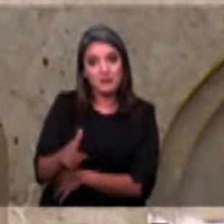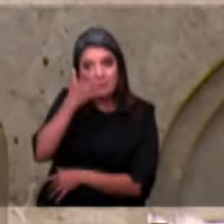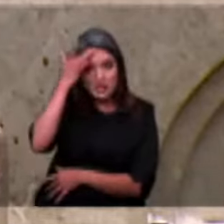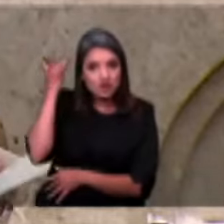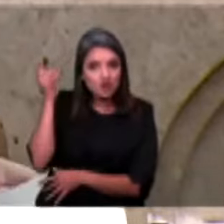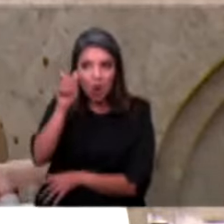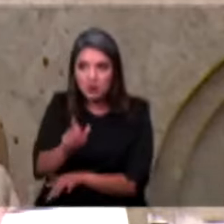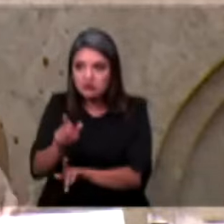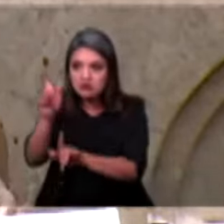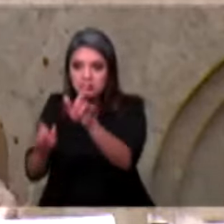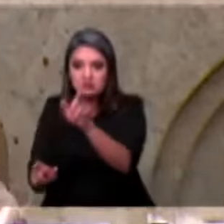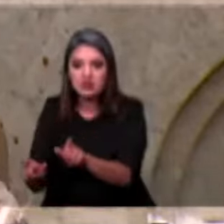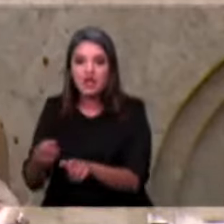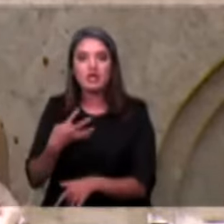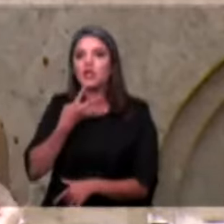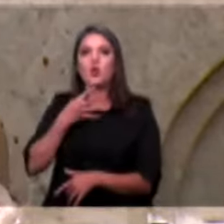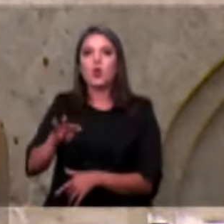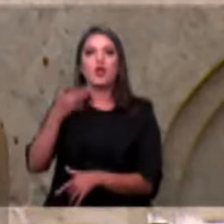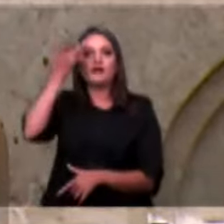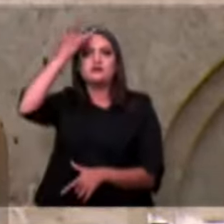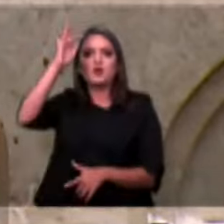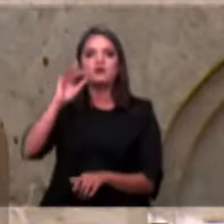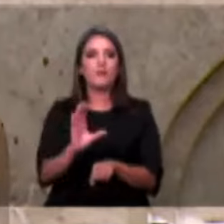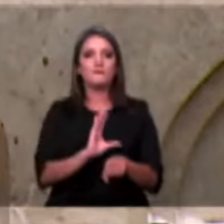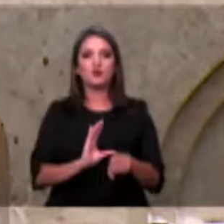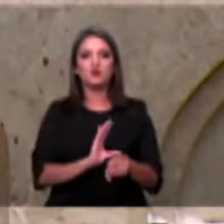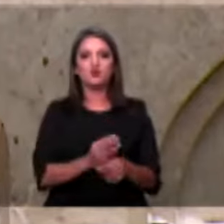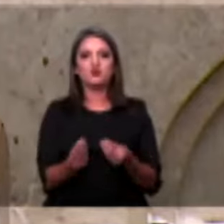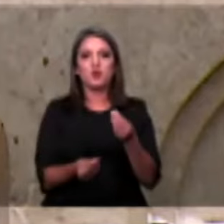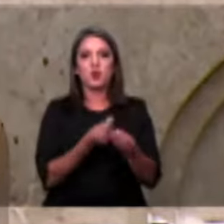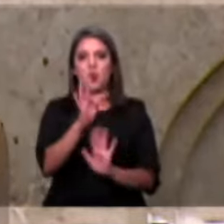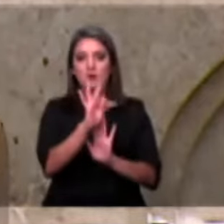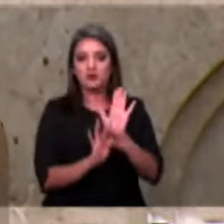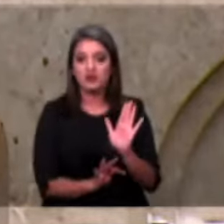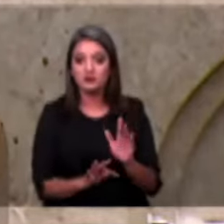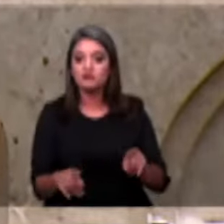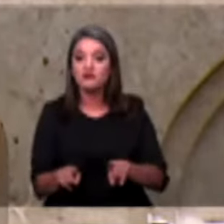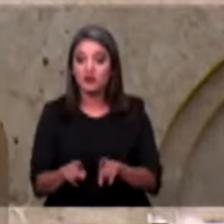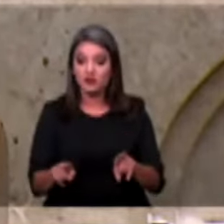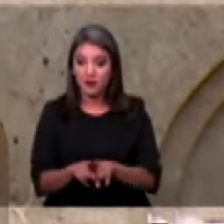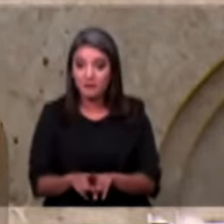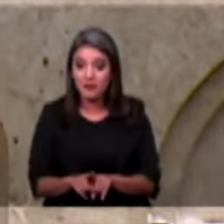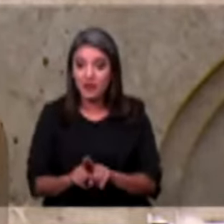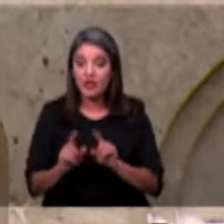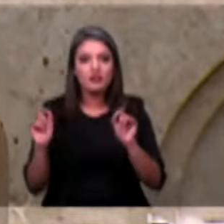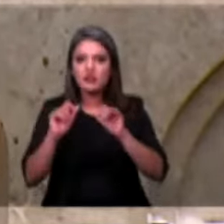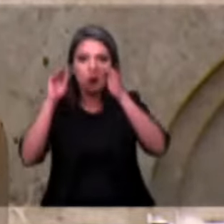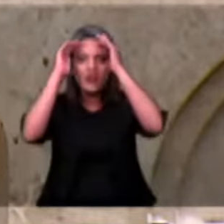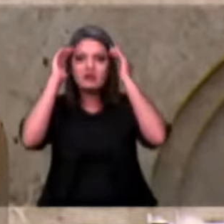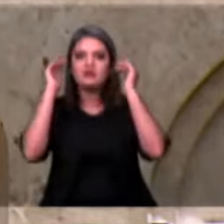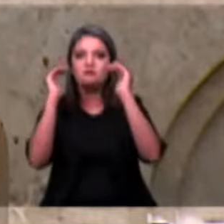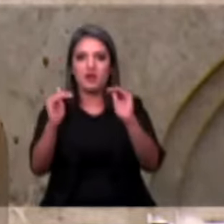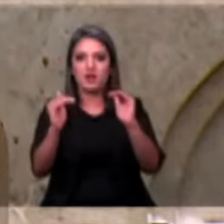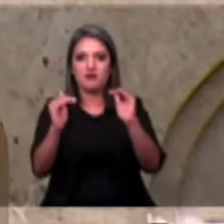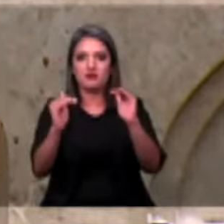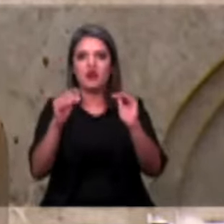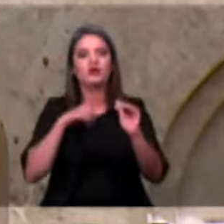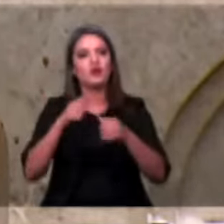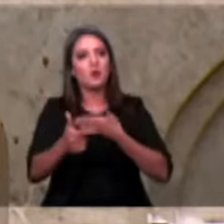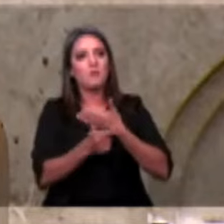desconhece o texto constitucional e ignora as atribuições cometidas a